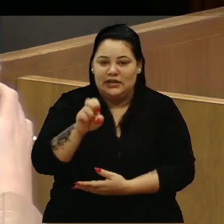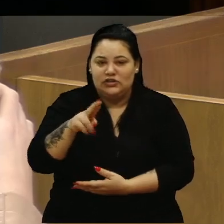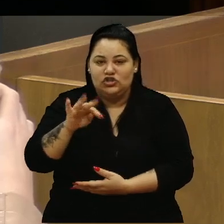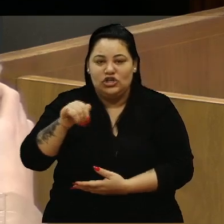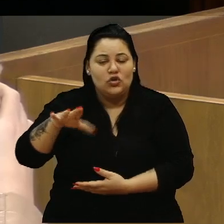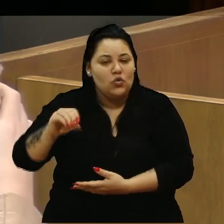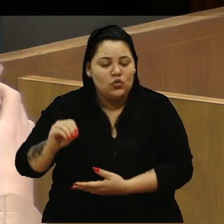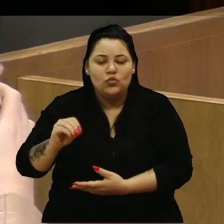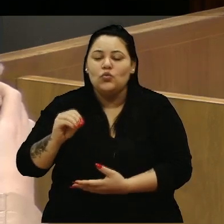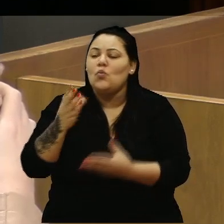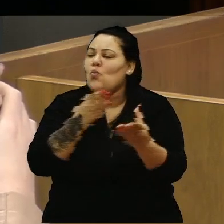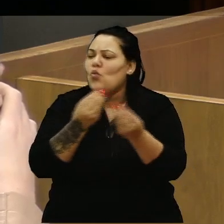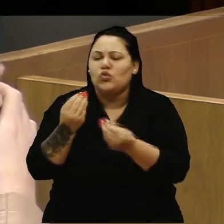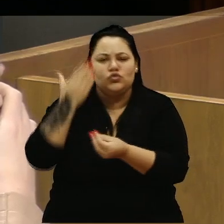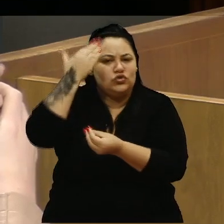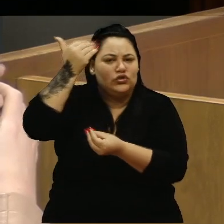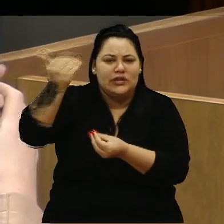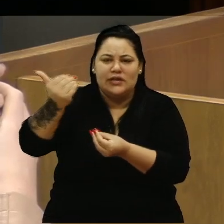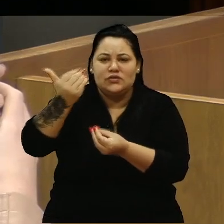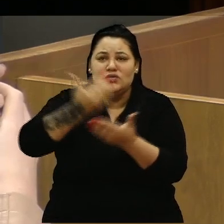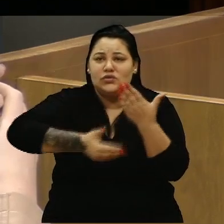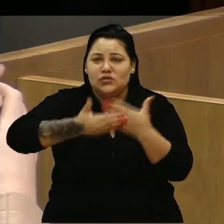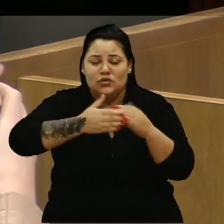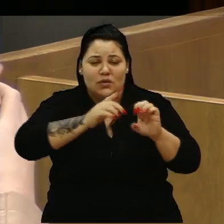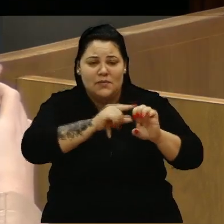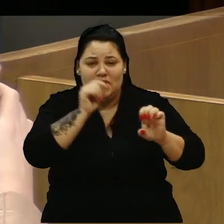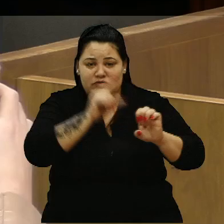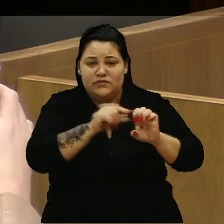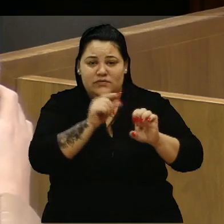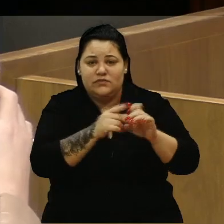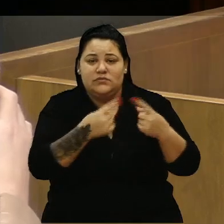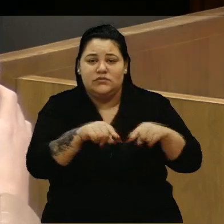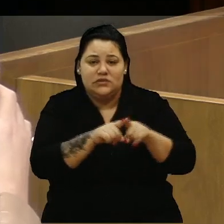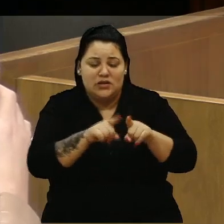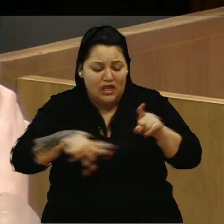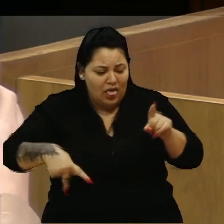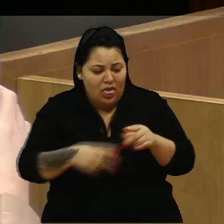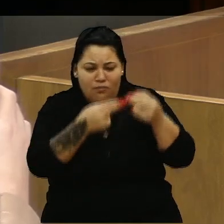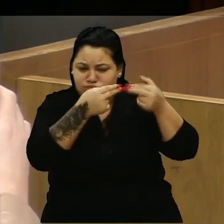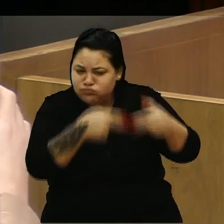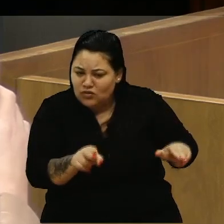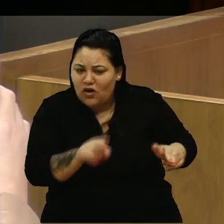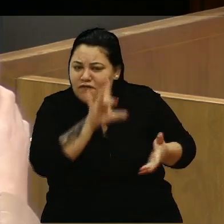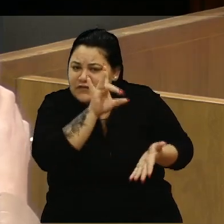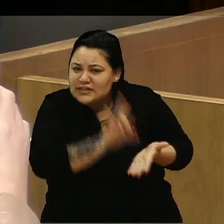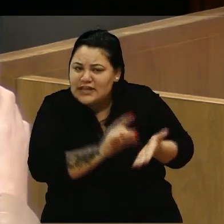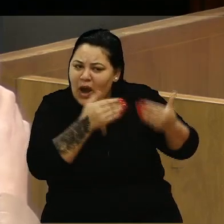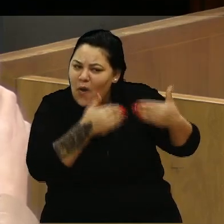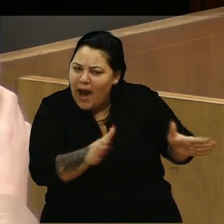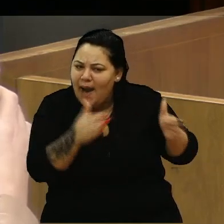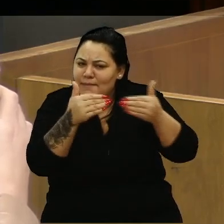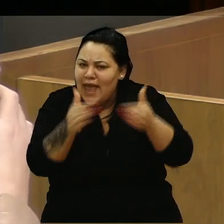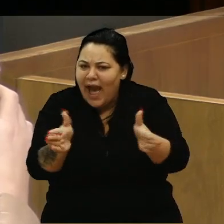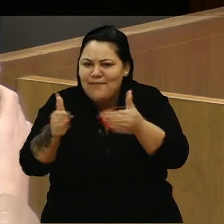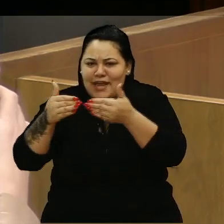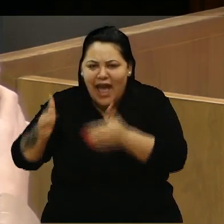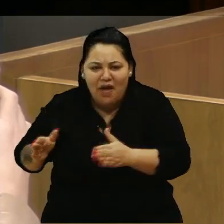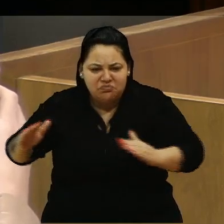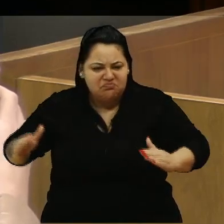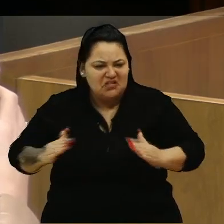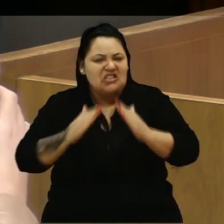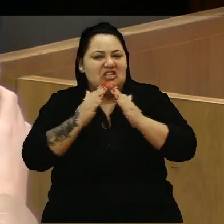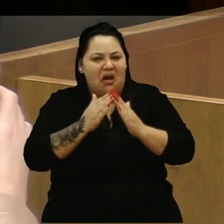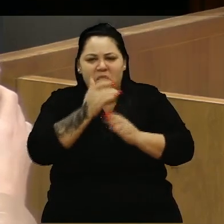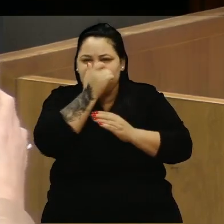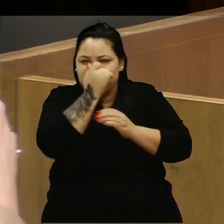todo esse sucesso e os empreendimentos, a cada pouco, inaugurando, abrindo e casa lotada. O seu